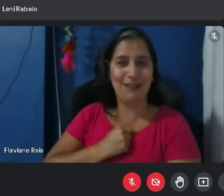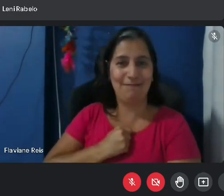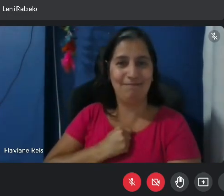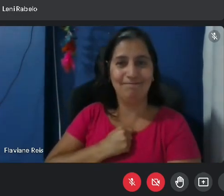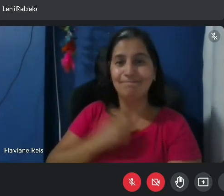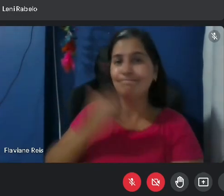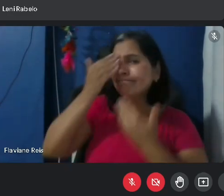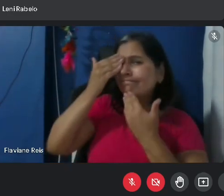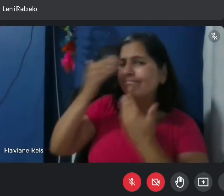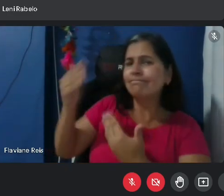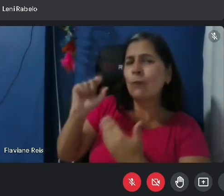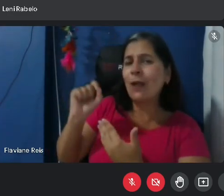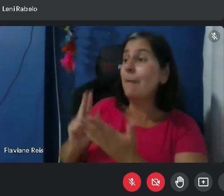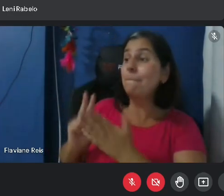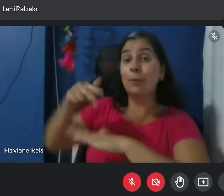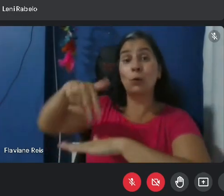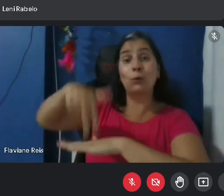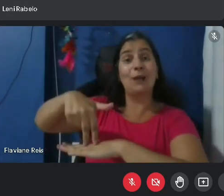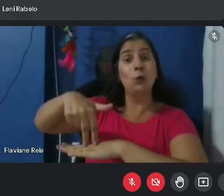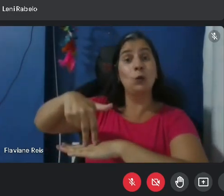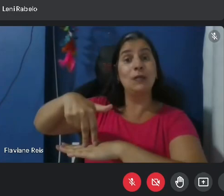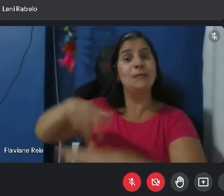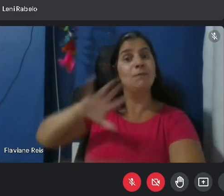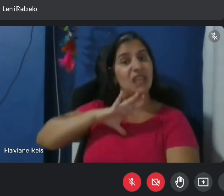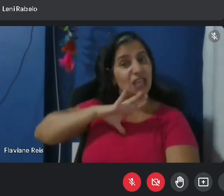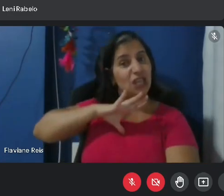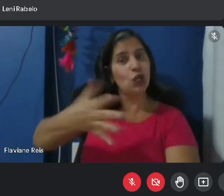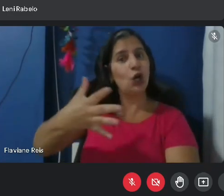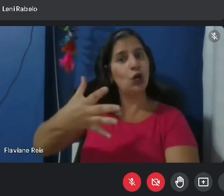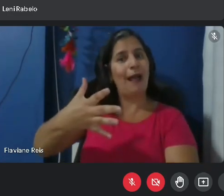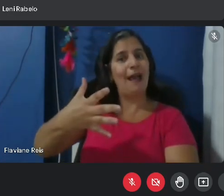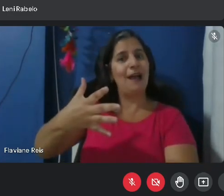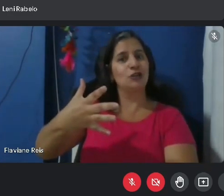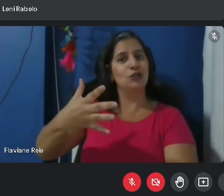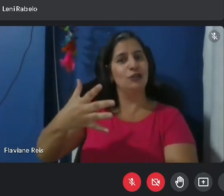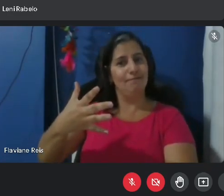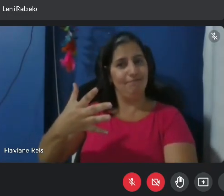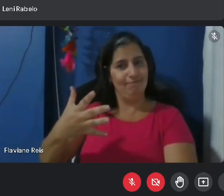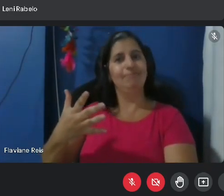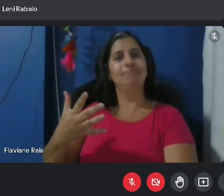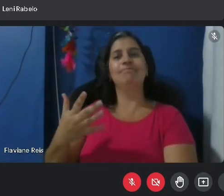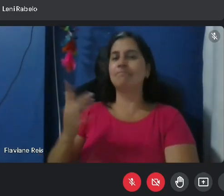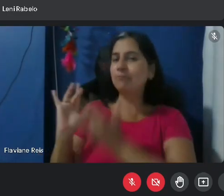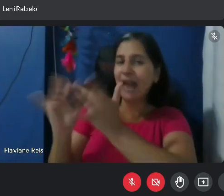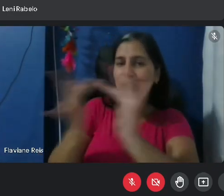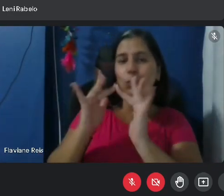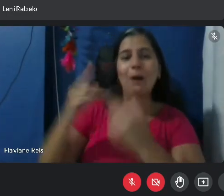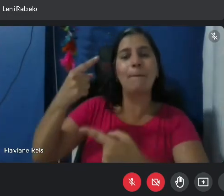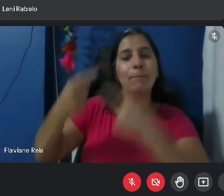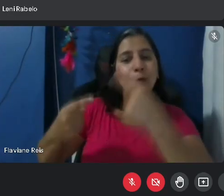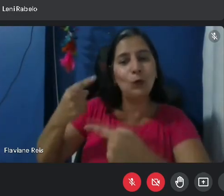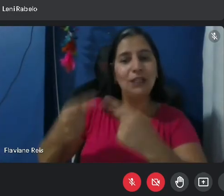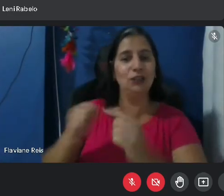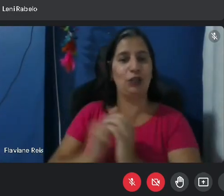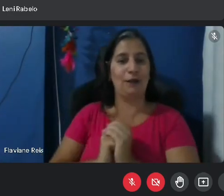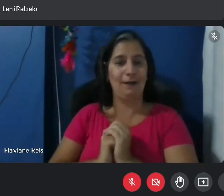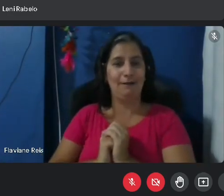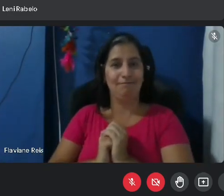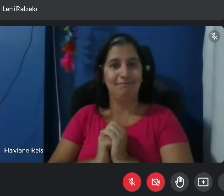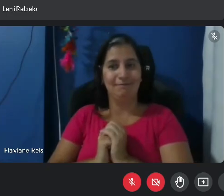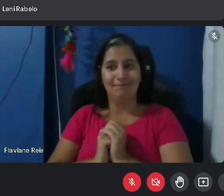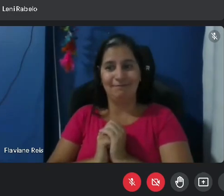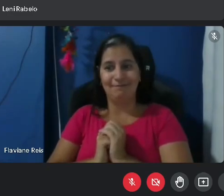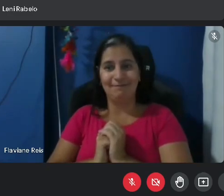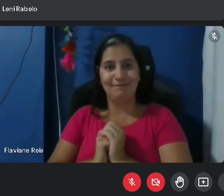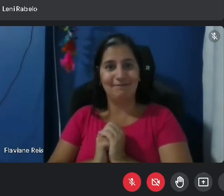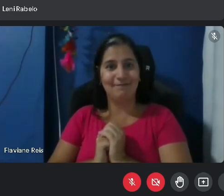ao movimento da comunidade surda. Nós agradecemos aos representantes que, com sua coragem, representam a comunidade surda, têm